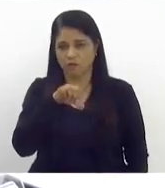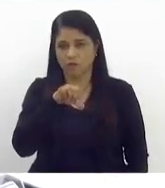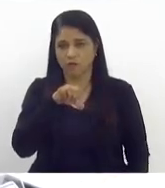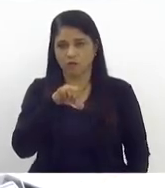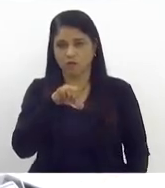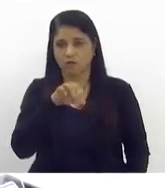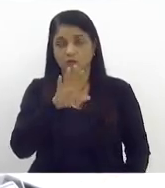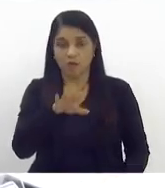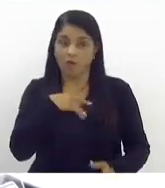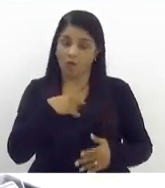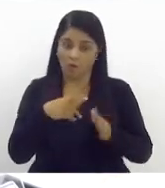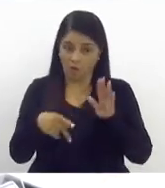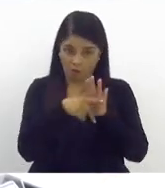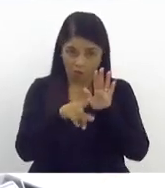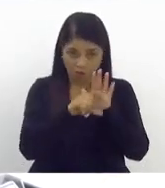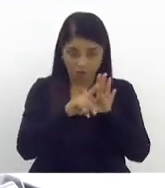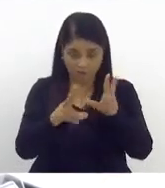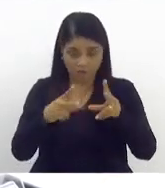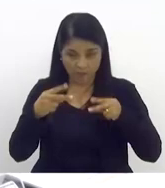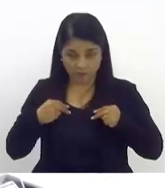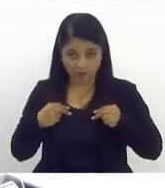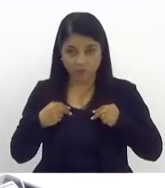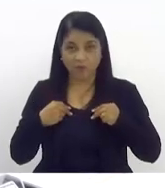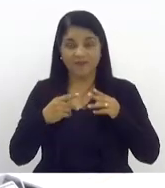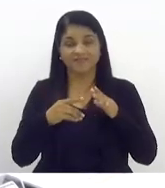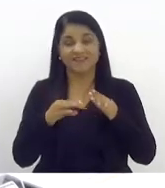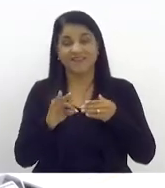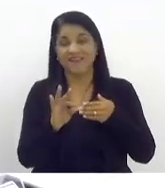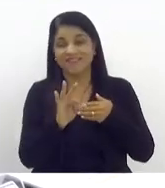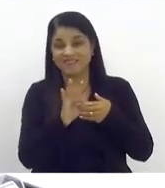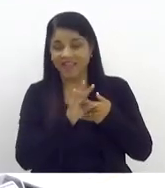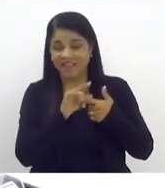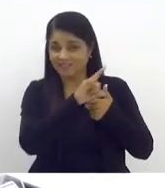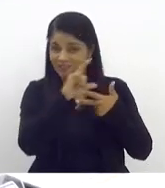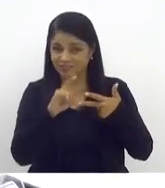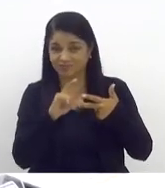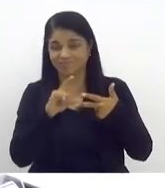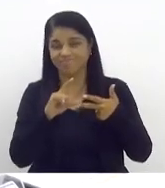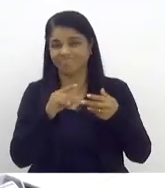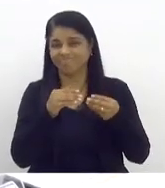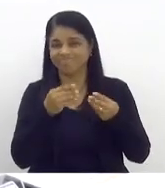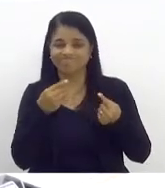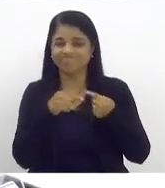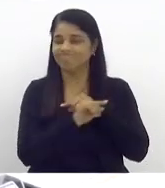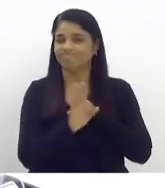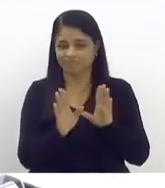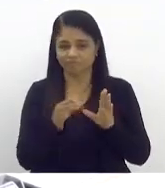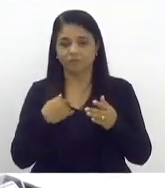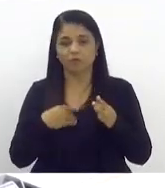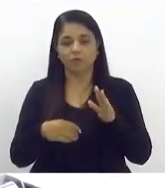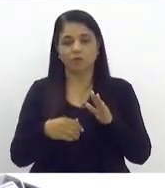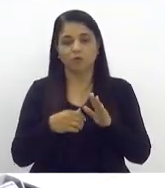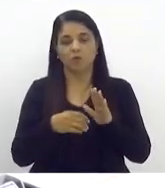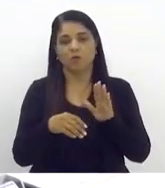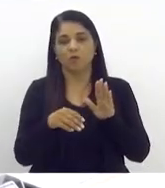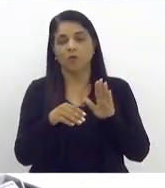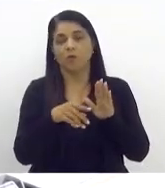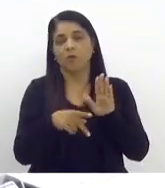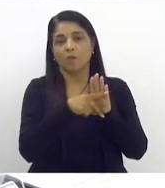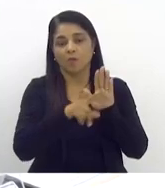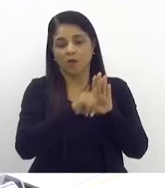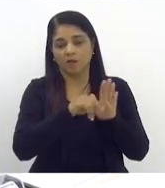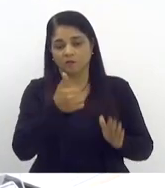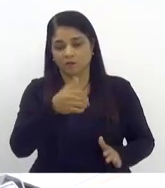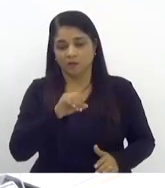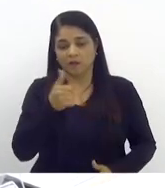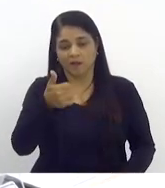meritório, mas a técnica legislativa é absolutamente equivocada. Projeto 10 da pauta. É o PL